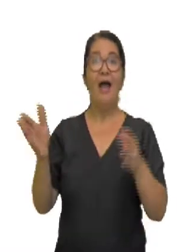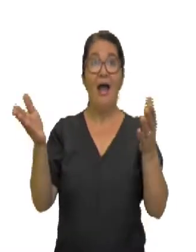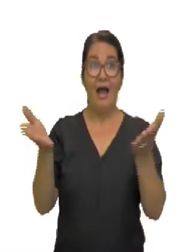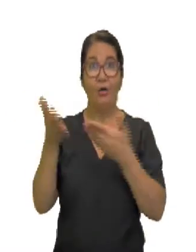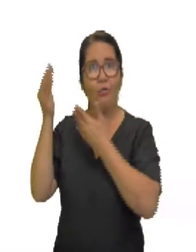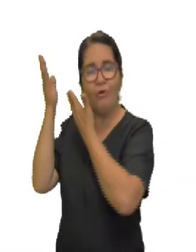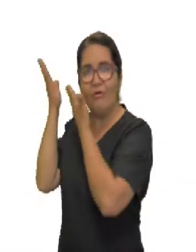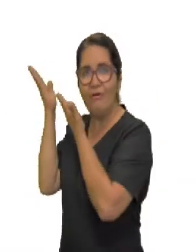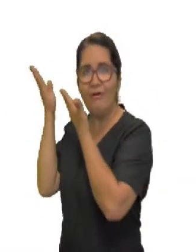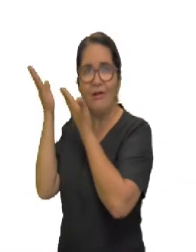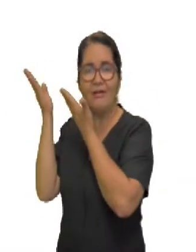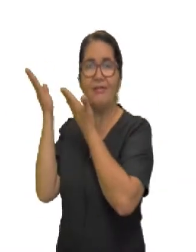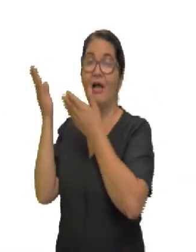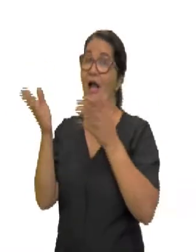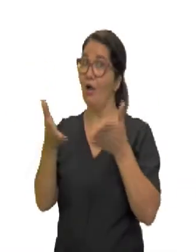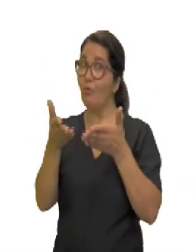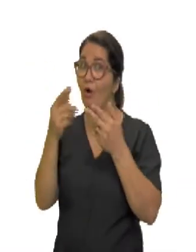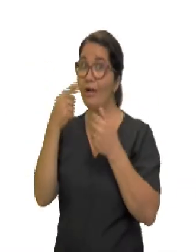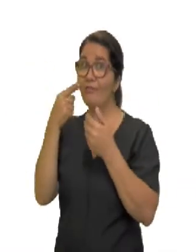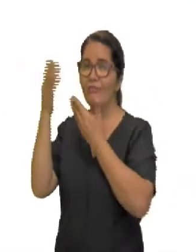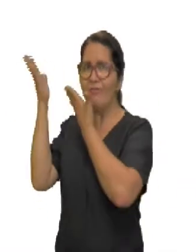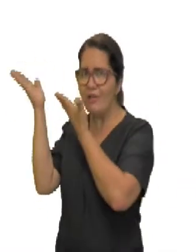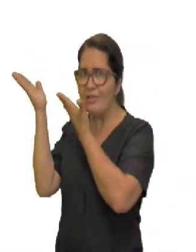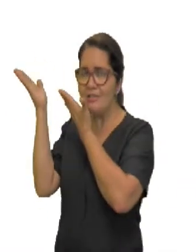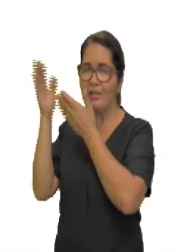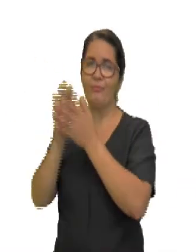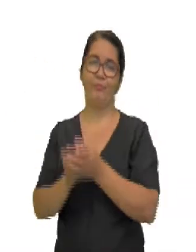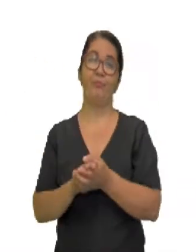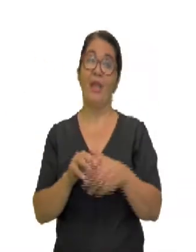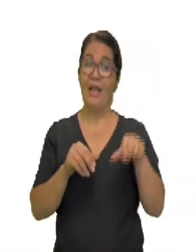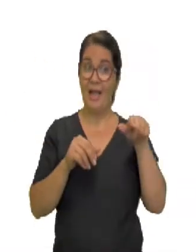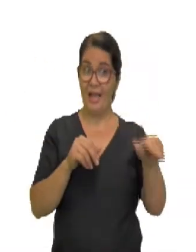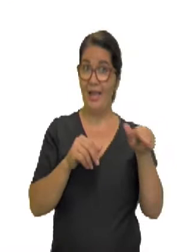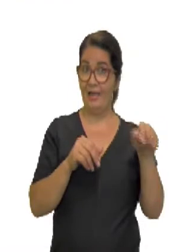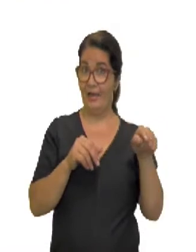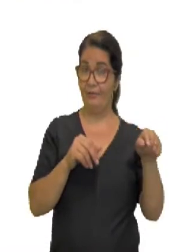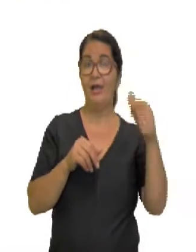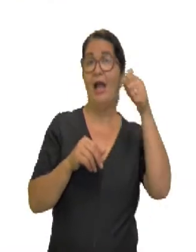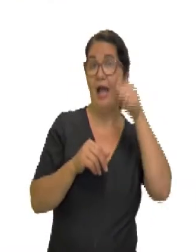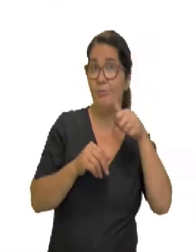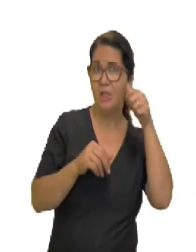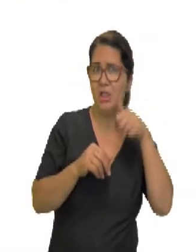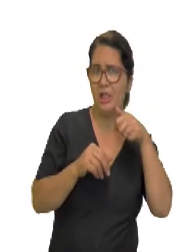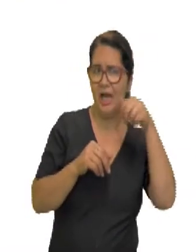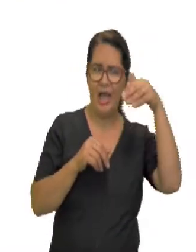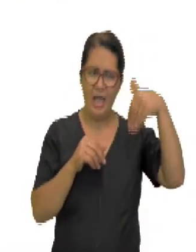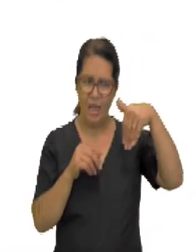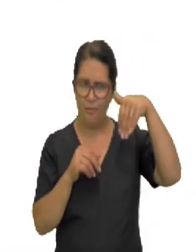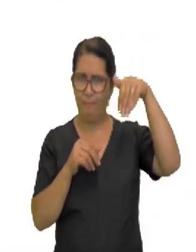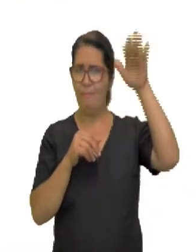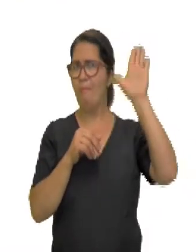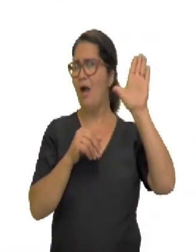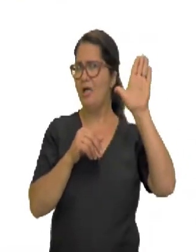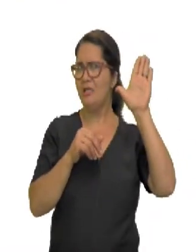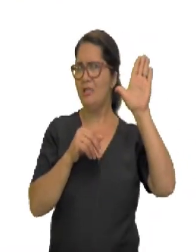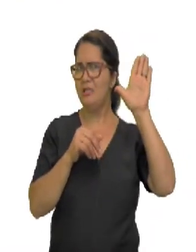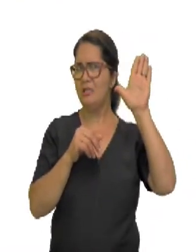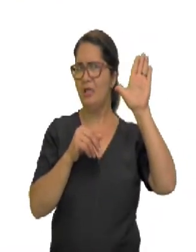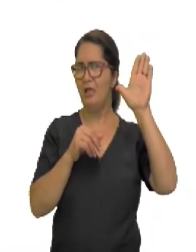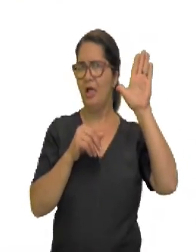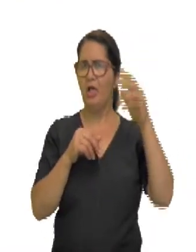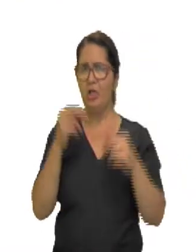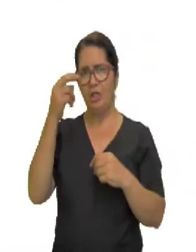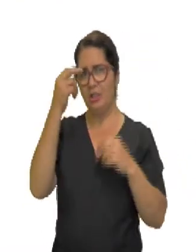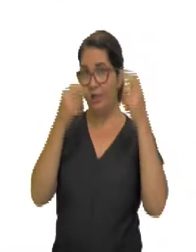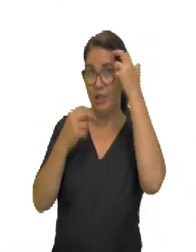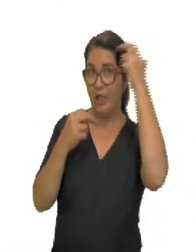João. Olha lá, mais. Essa palavrinha mais me dá um grau superior. E aí nós